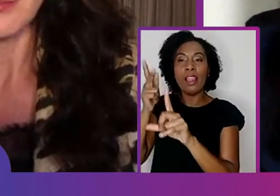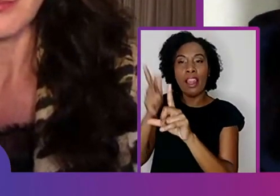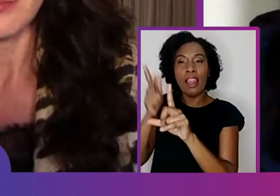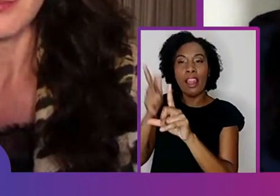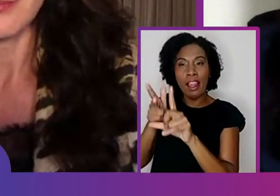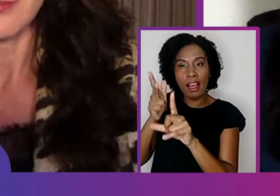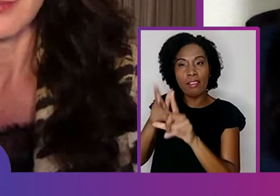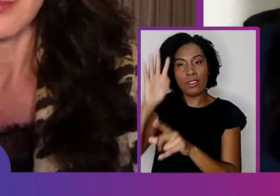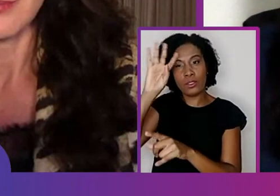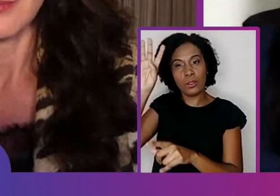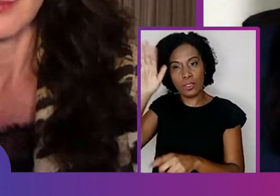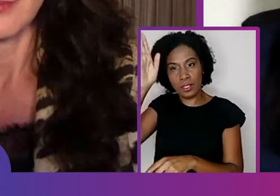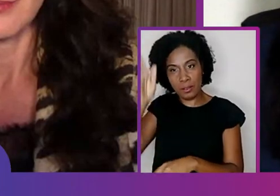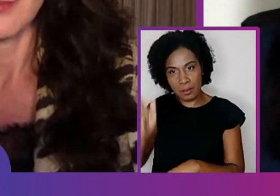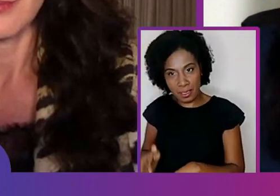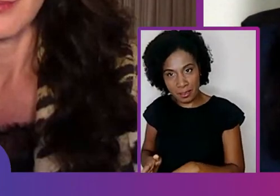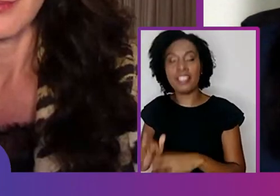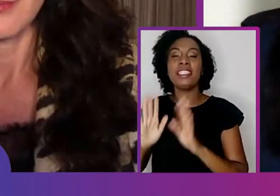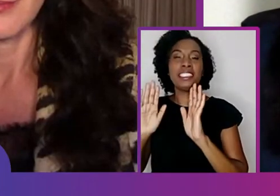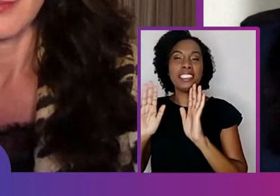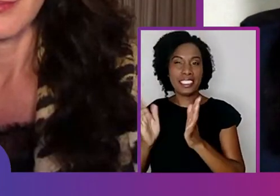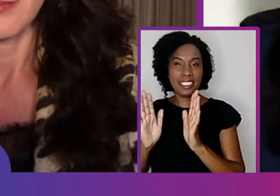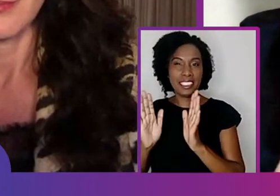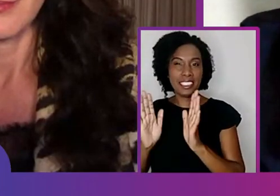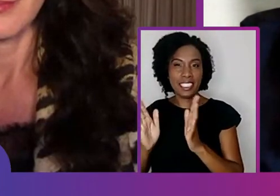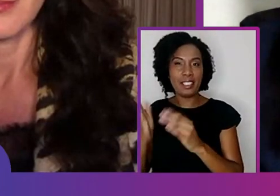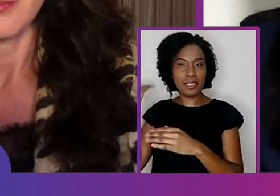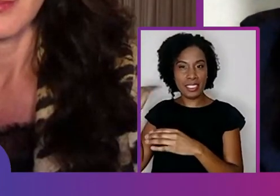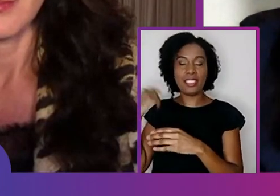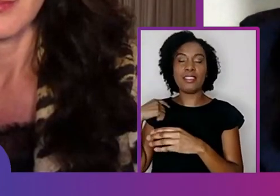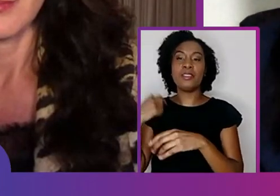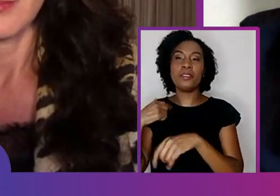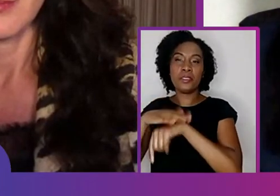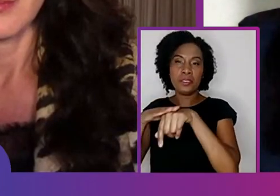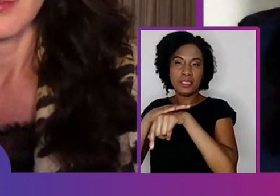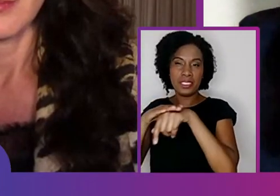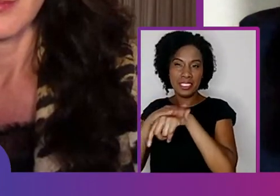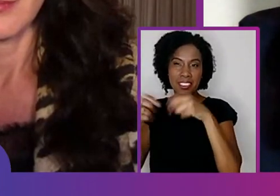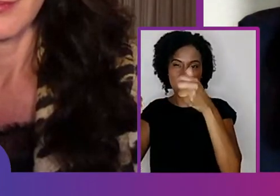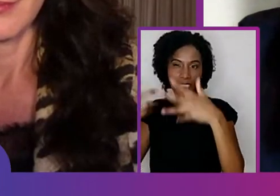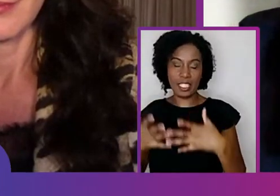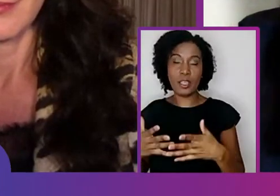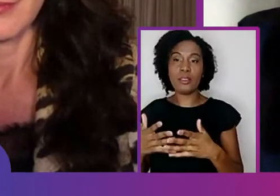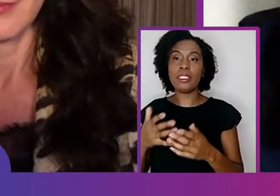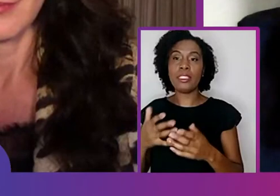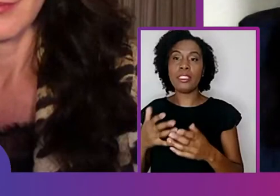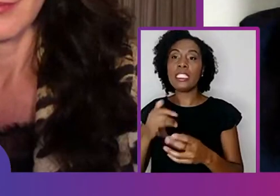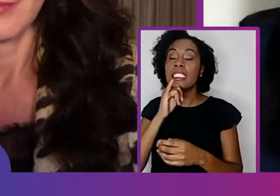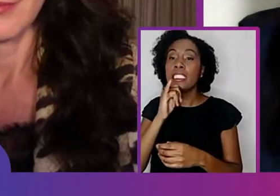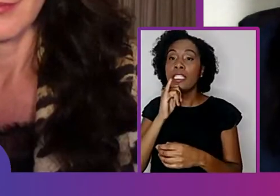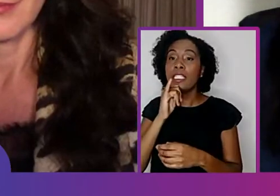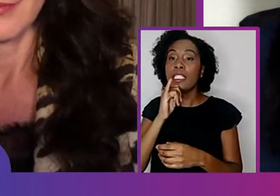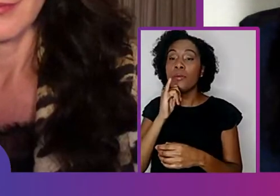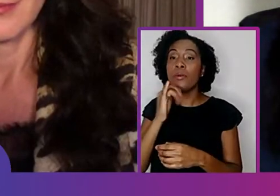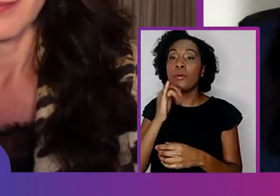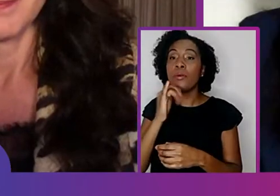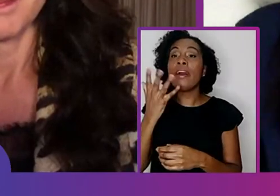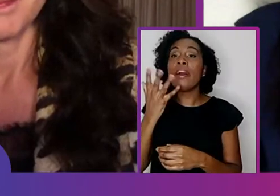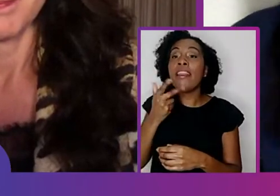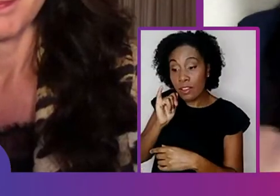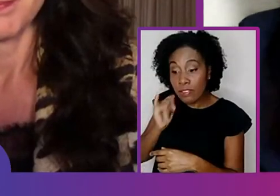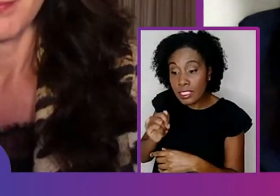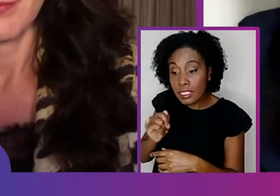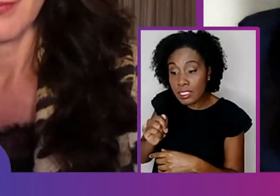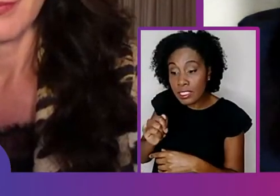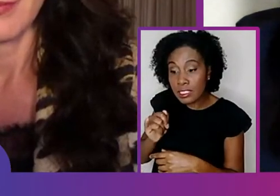até comentei com o meu povo numa live, que falar para as crianças tem um bicho lá fora e por isso a gente não pode sair, é a